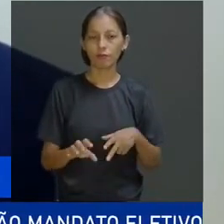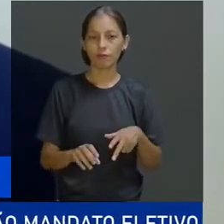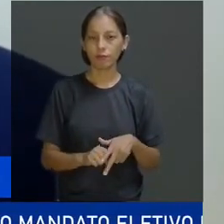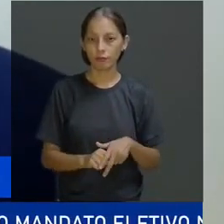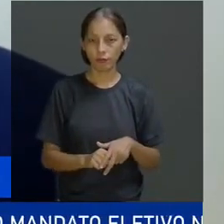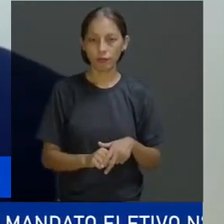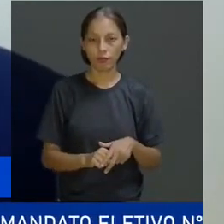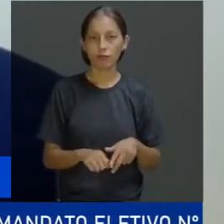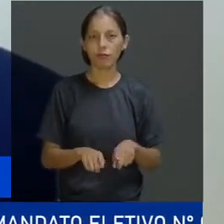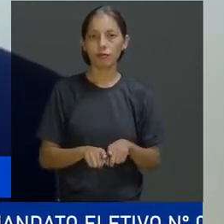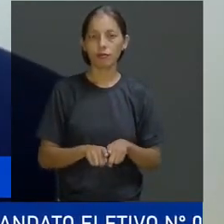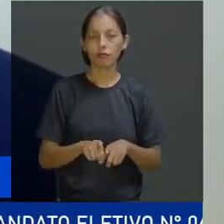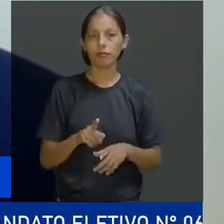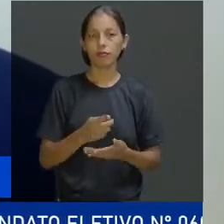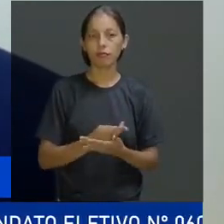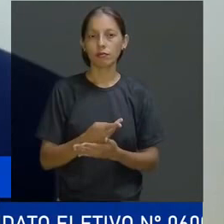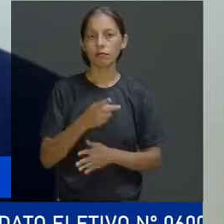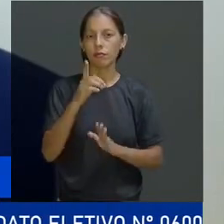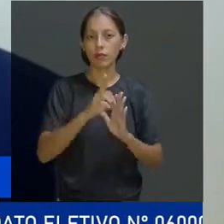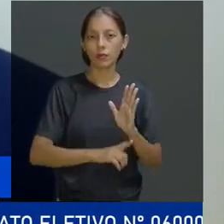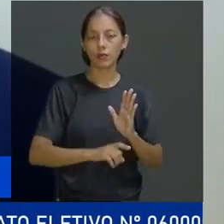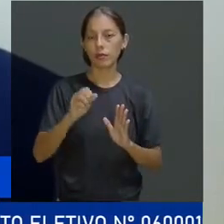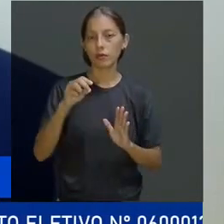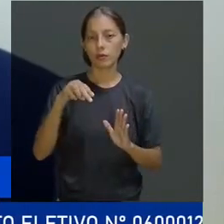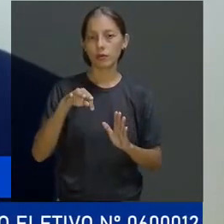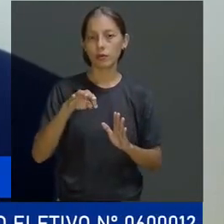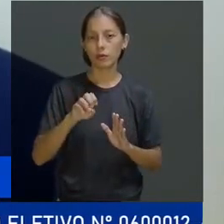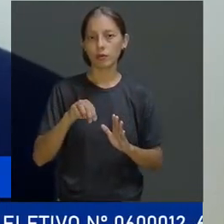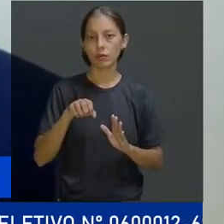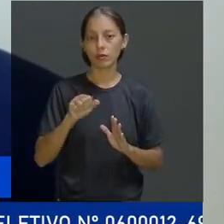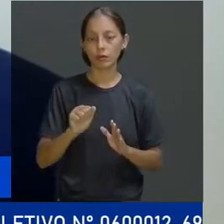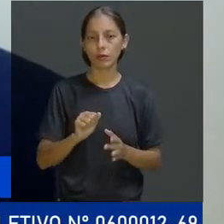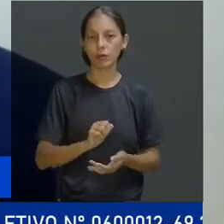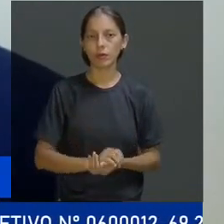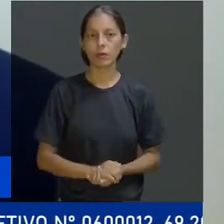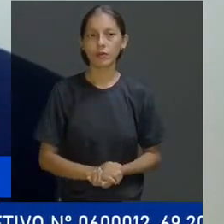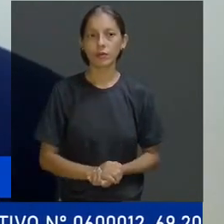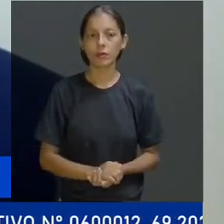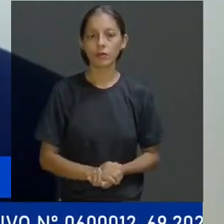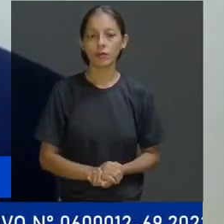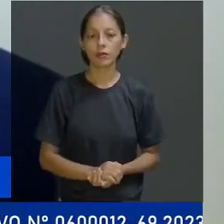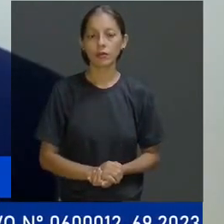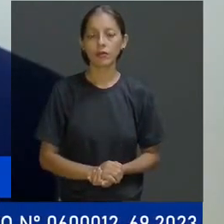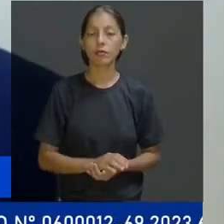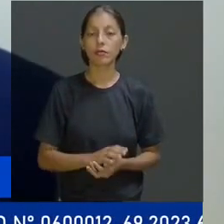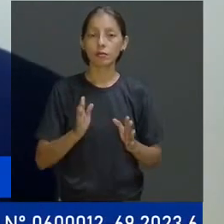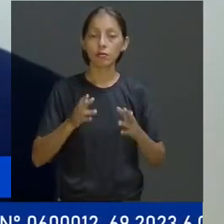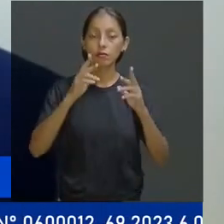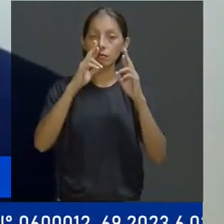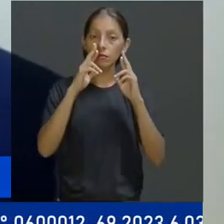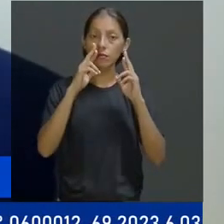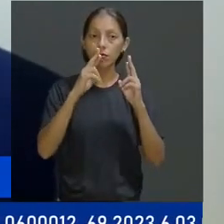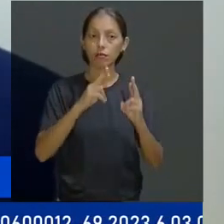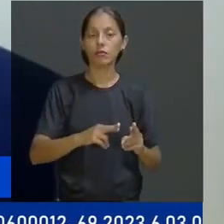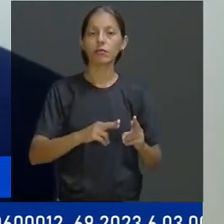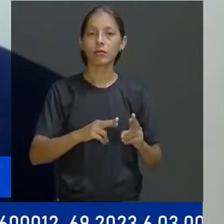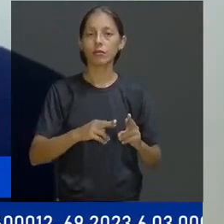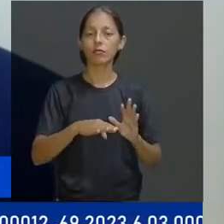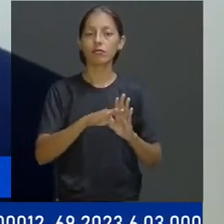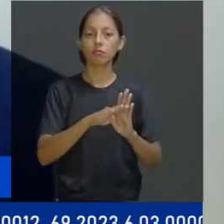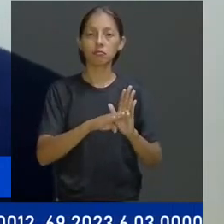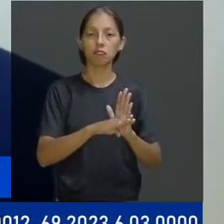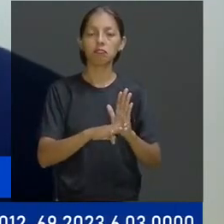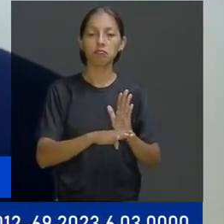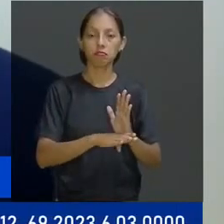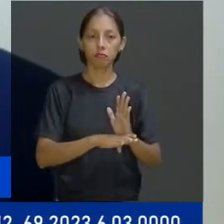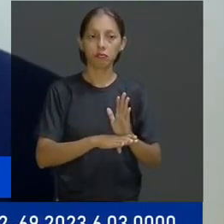antena, não há elementos suficientes para concluir que foi desrespeitado um mínimo de 30% das veiculações de